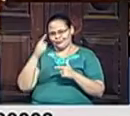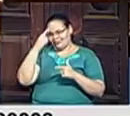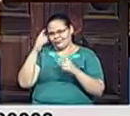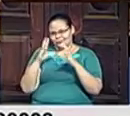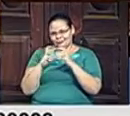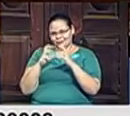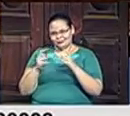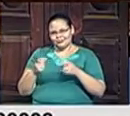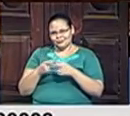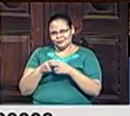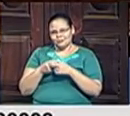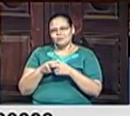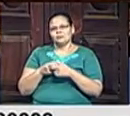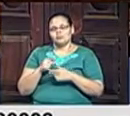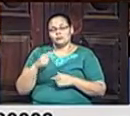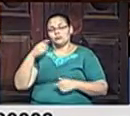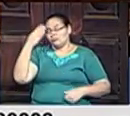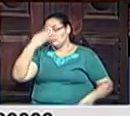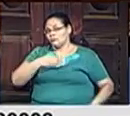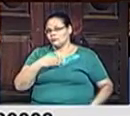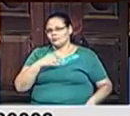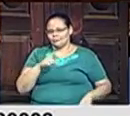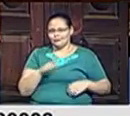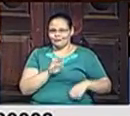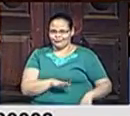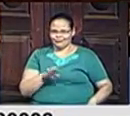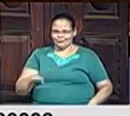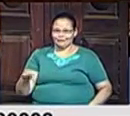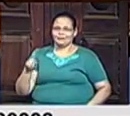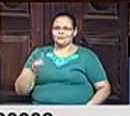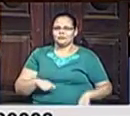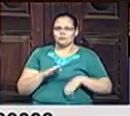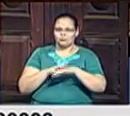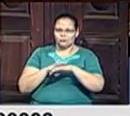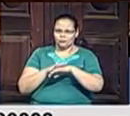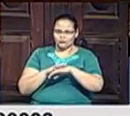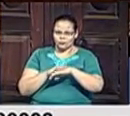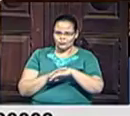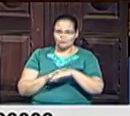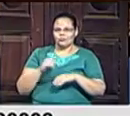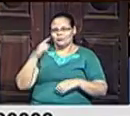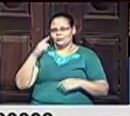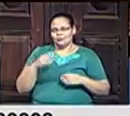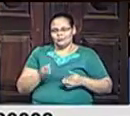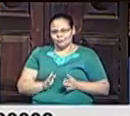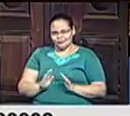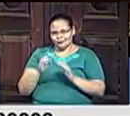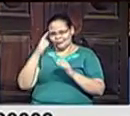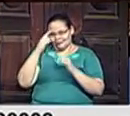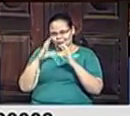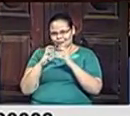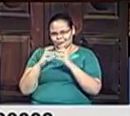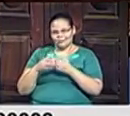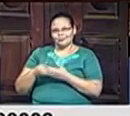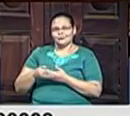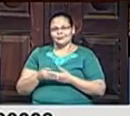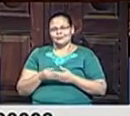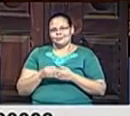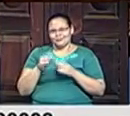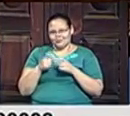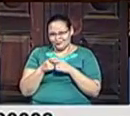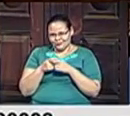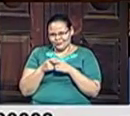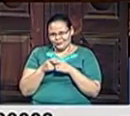Está provado. As crianças com microcefalia trazem alegria para as famílias,